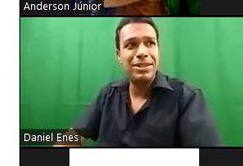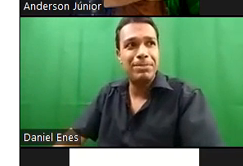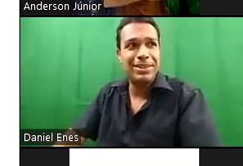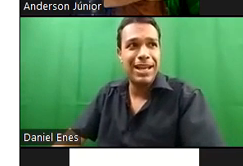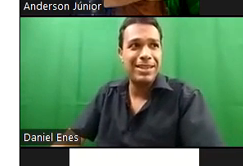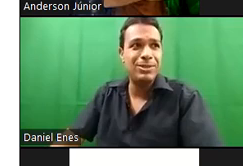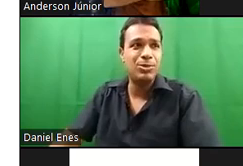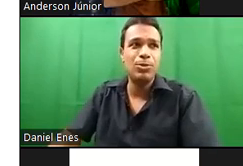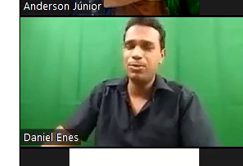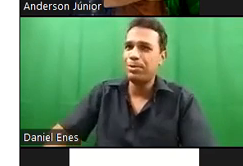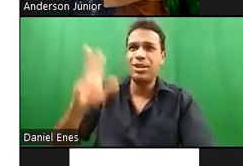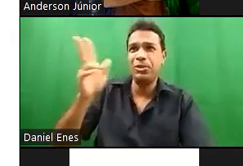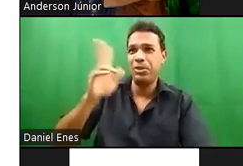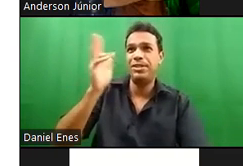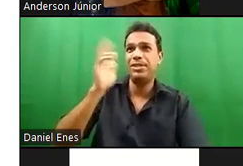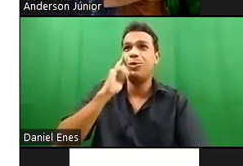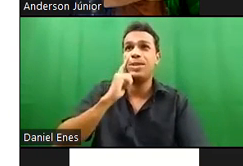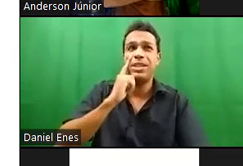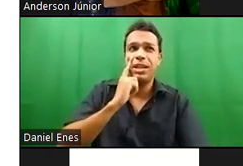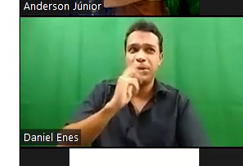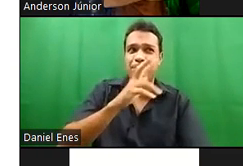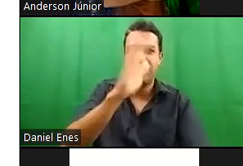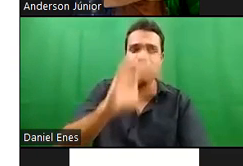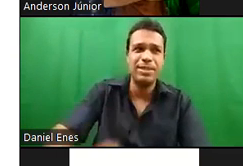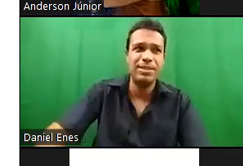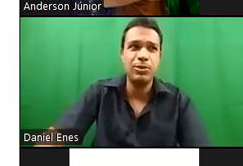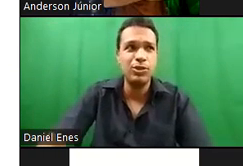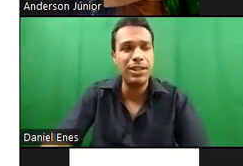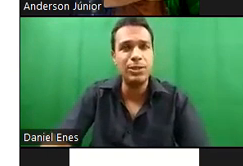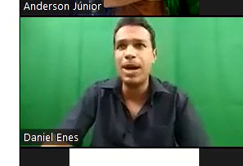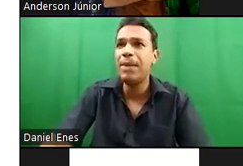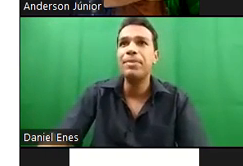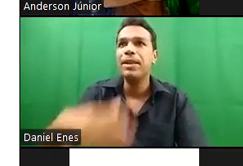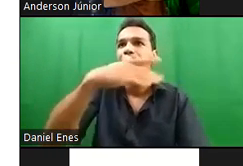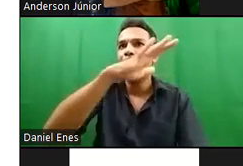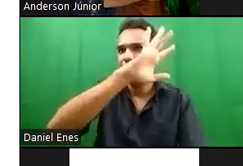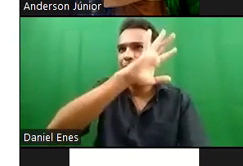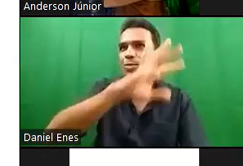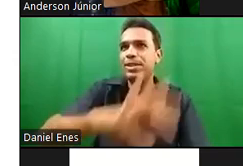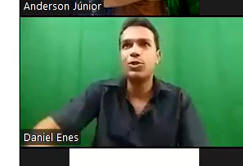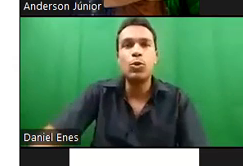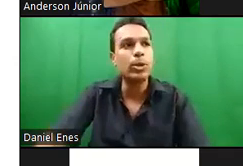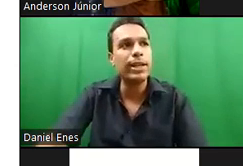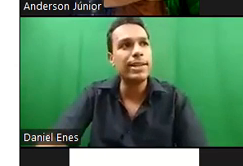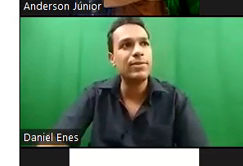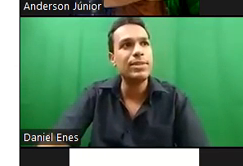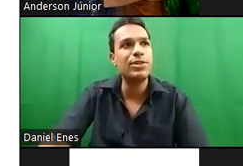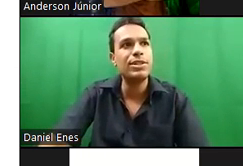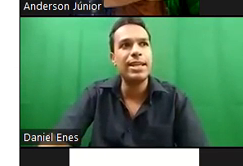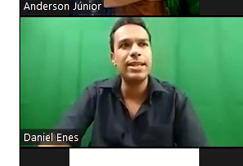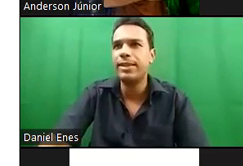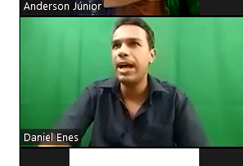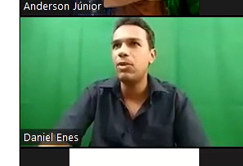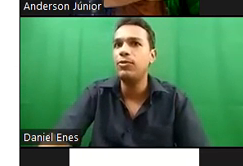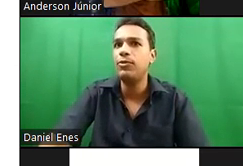parei de alimentar ele, eu estou com um projeto de desenvolver um sistema, talvez esse ano eu tire ele do ar, mas tem umas coisinhas que eu coloquei lá, se vocês